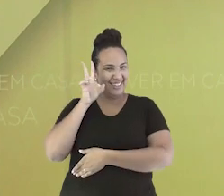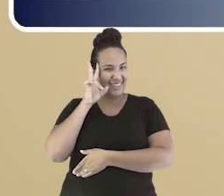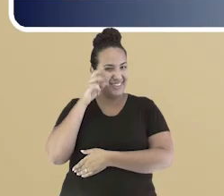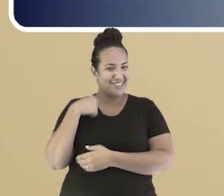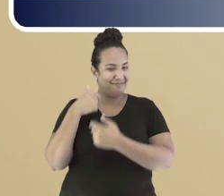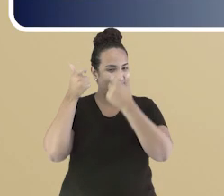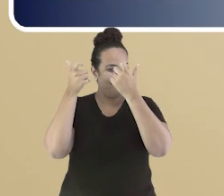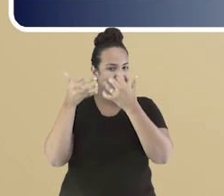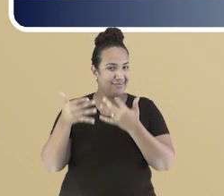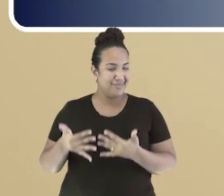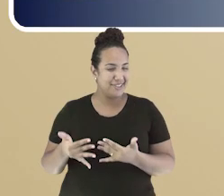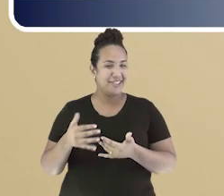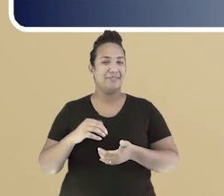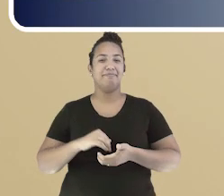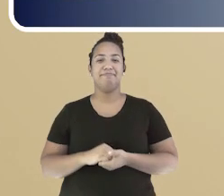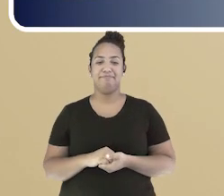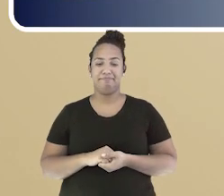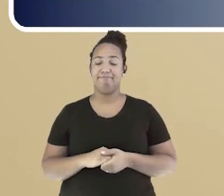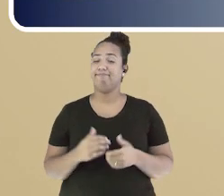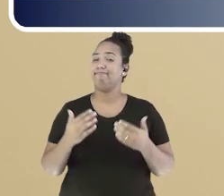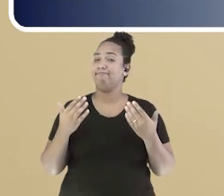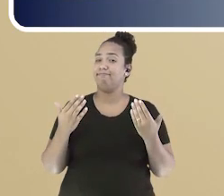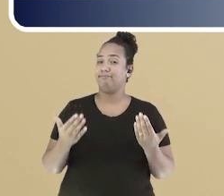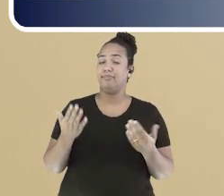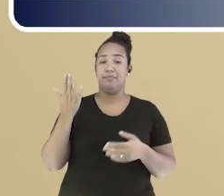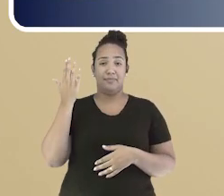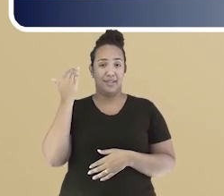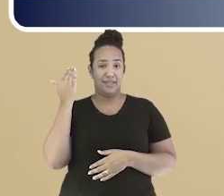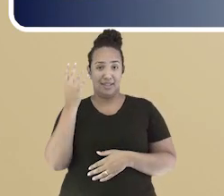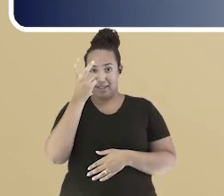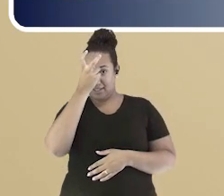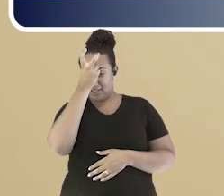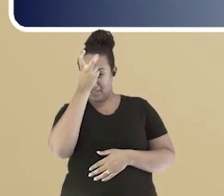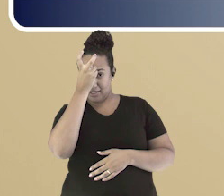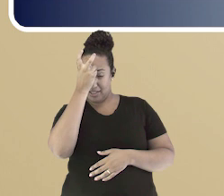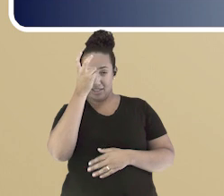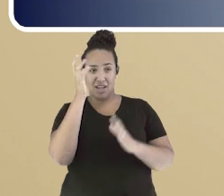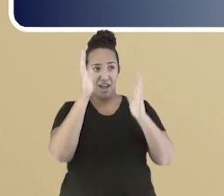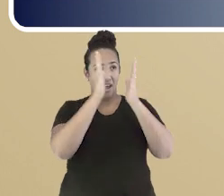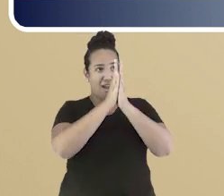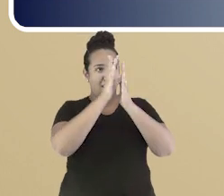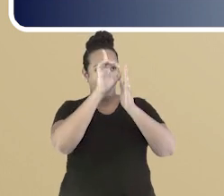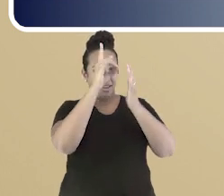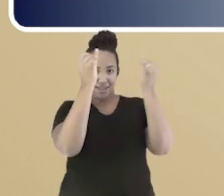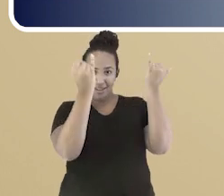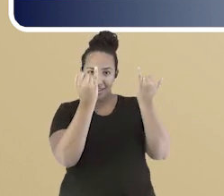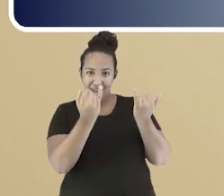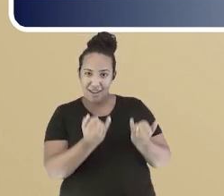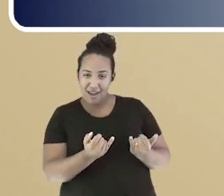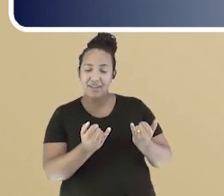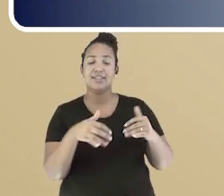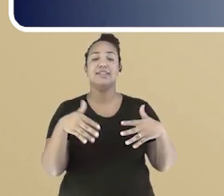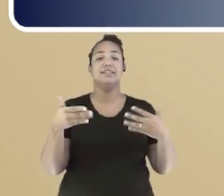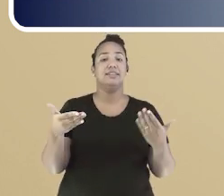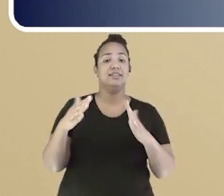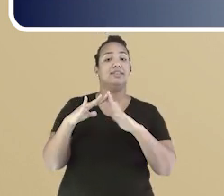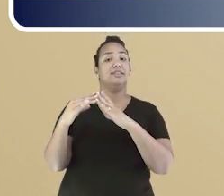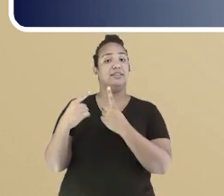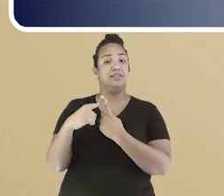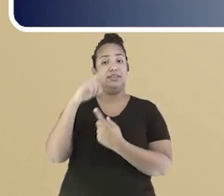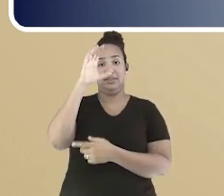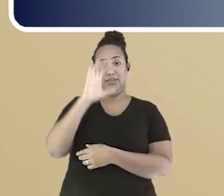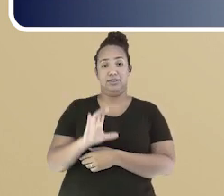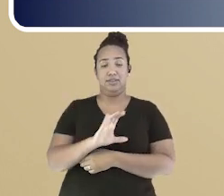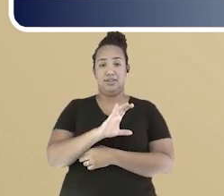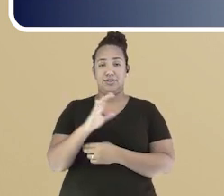pouco? Do mesmo jeito que as construções egípcias tinham a função de adorar aos deuses egípcios, as construções da Igreja